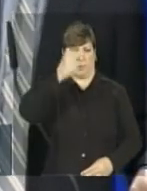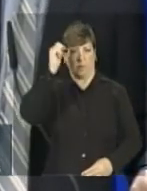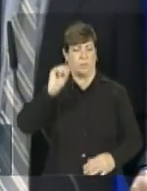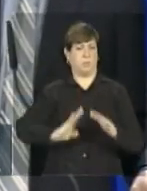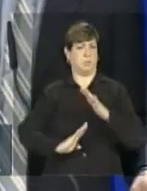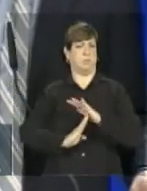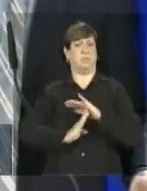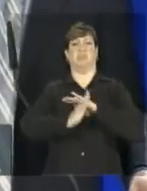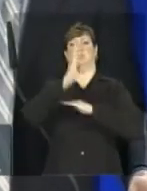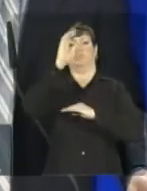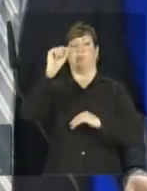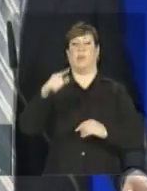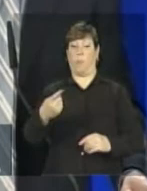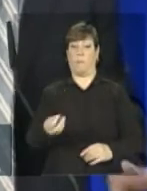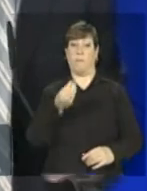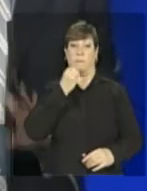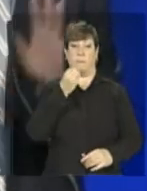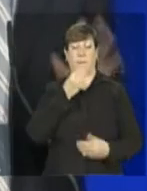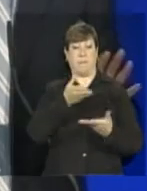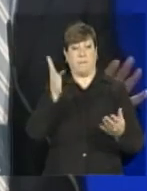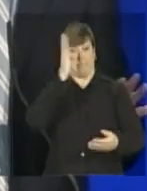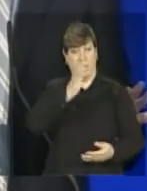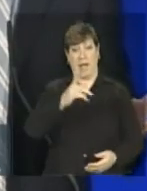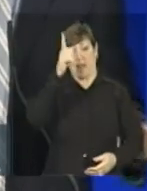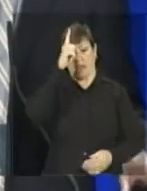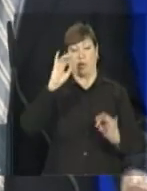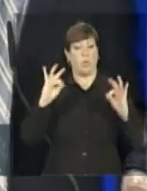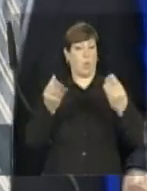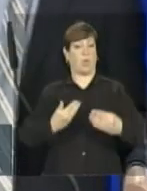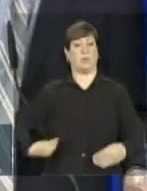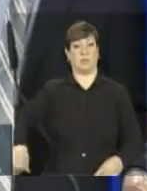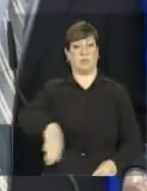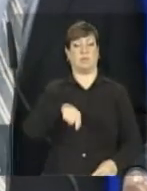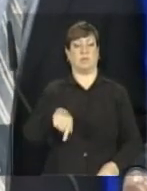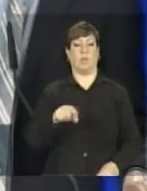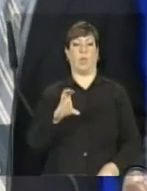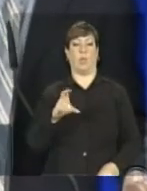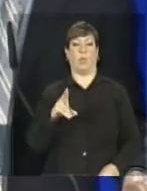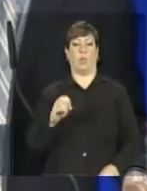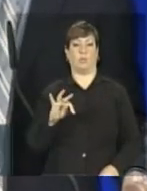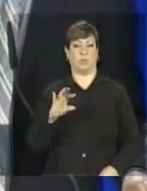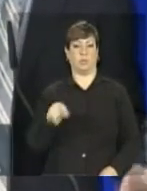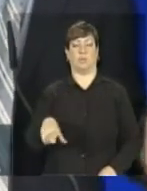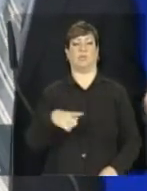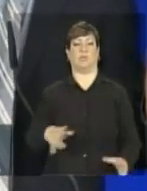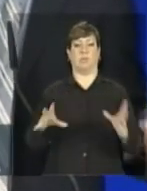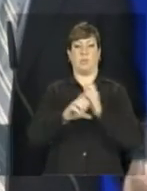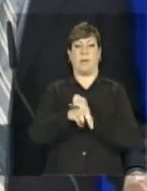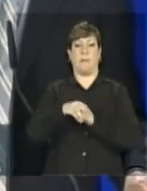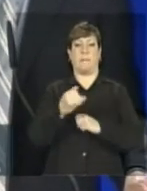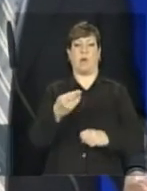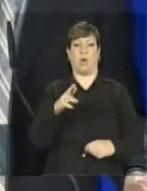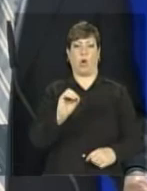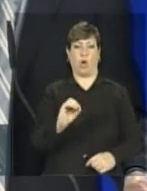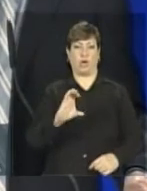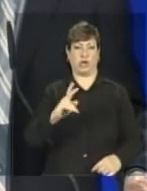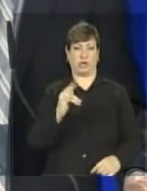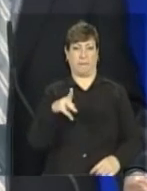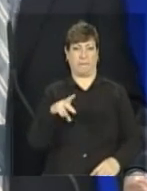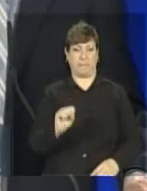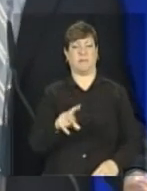Uma grande oportunidade para o Brasil, para a Alemanha, para todos nós. O custo dos microchips vai cair para menos